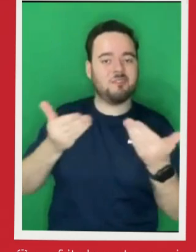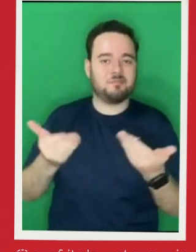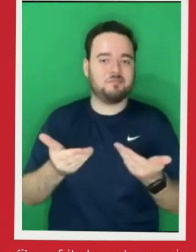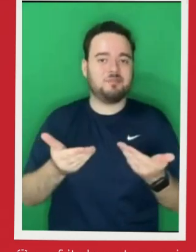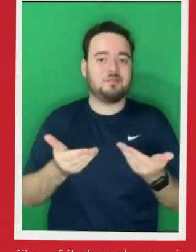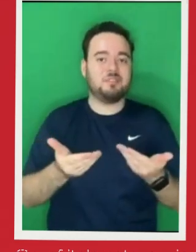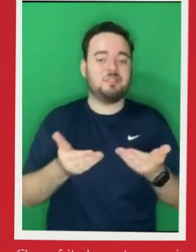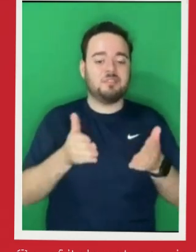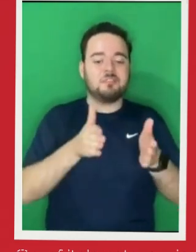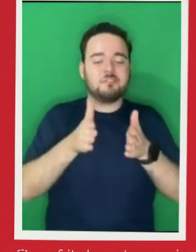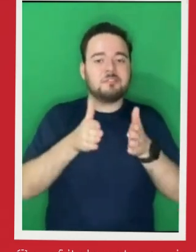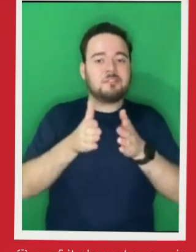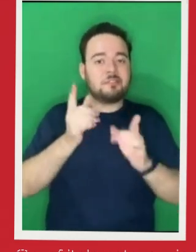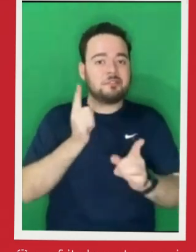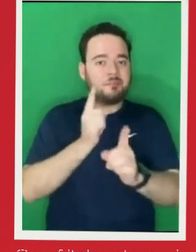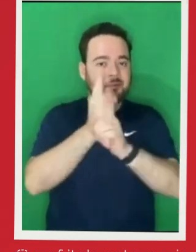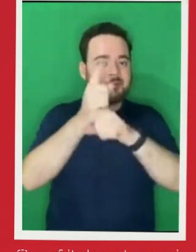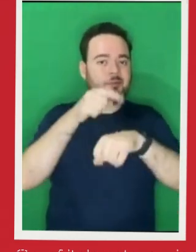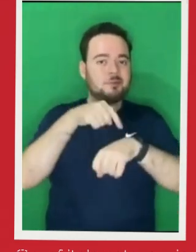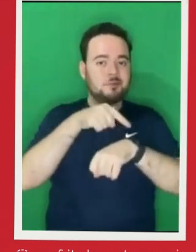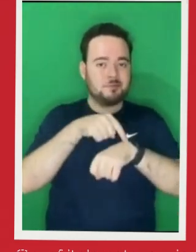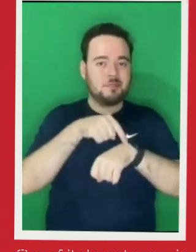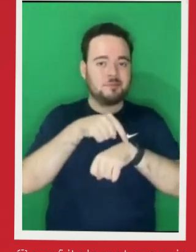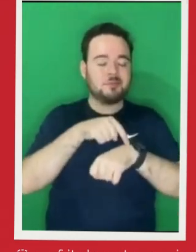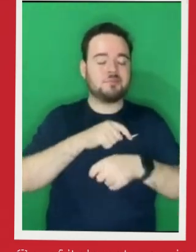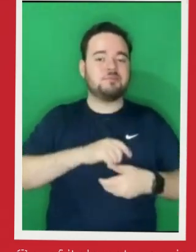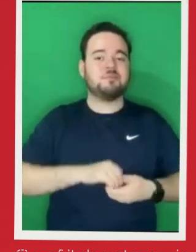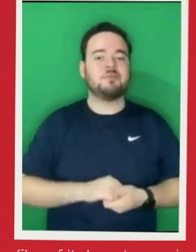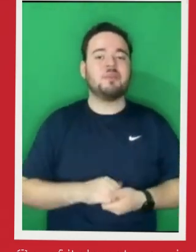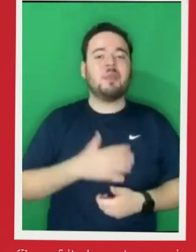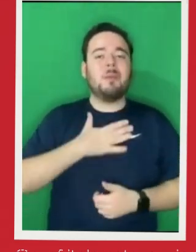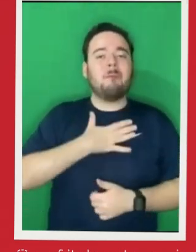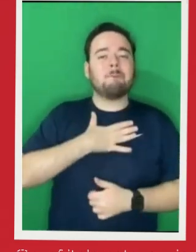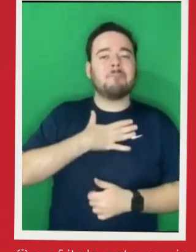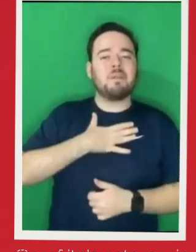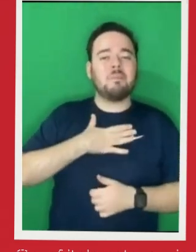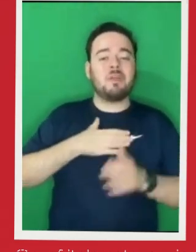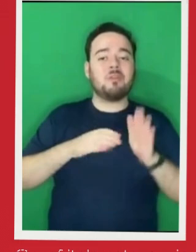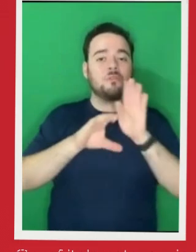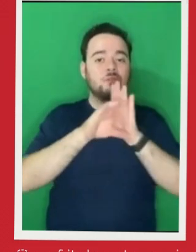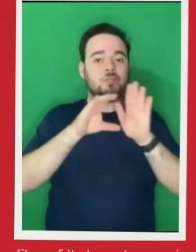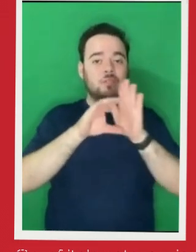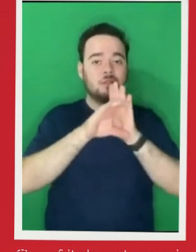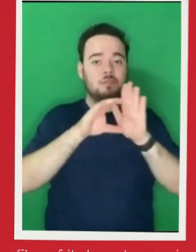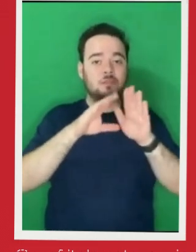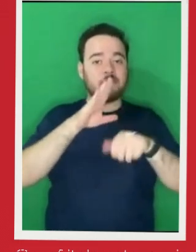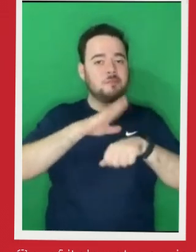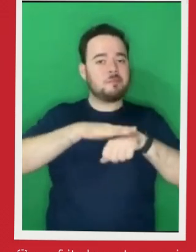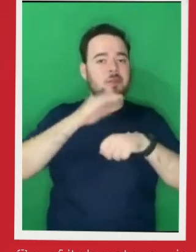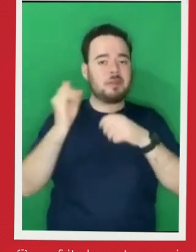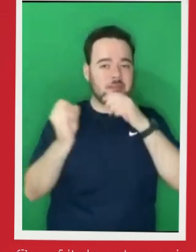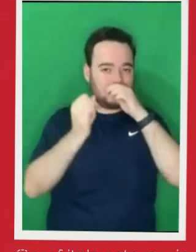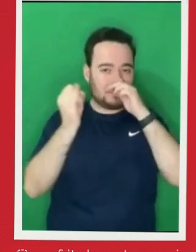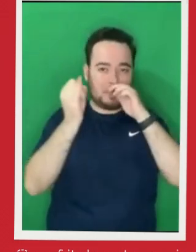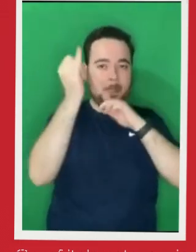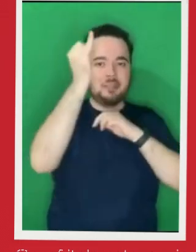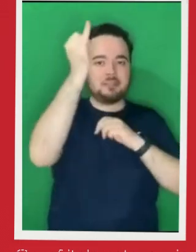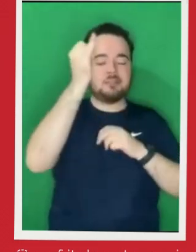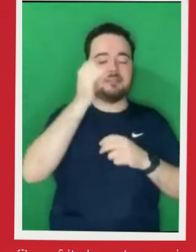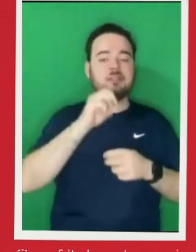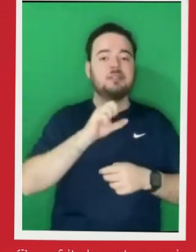E vou avançar. A gente vai para o encontro com o tempo. Essa, para mim, um dos capítulos